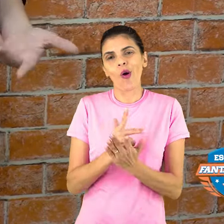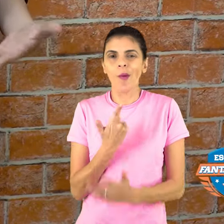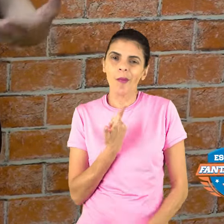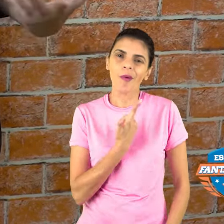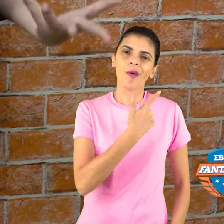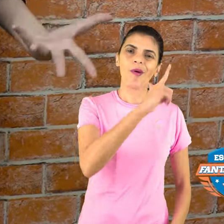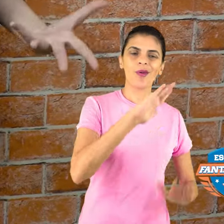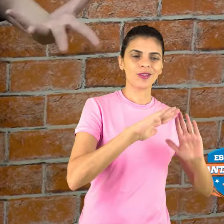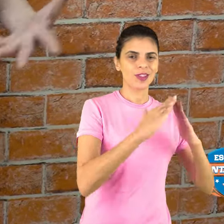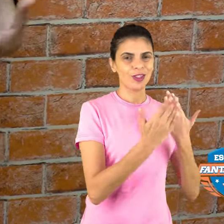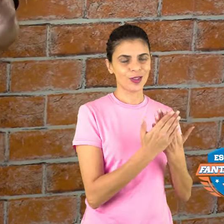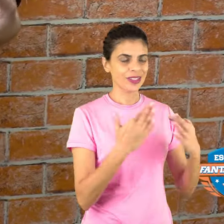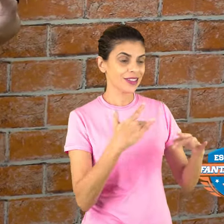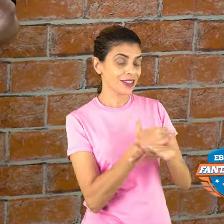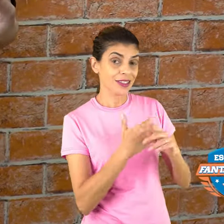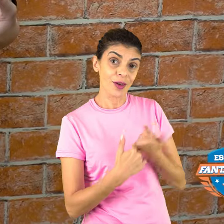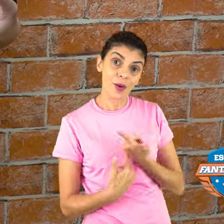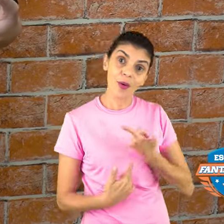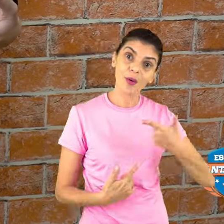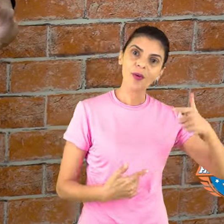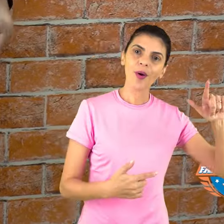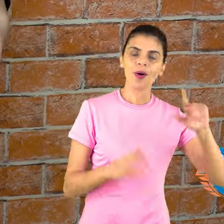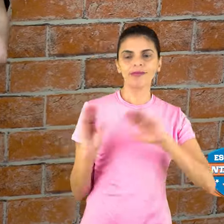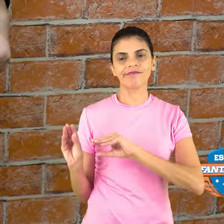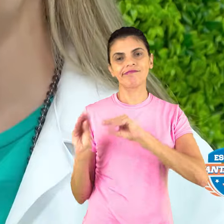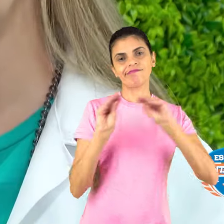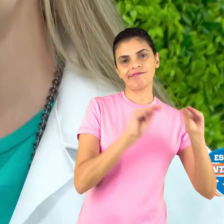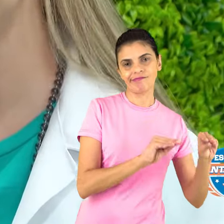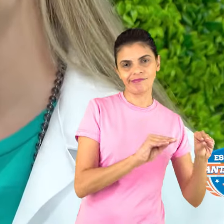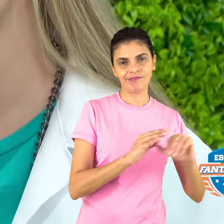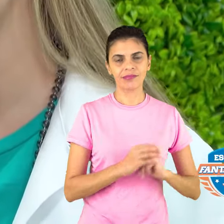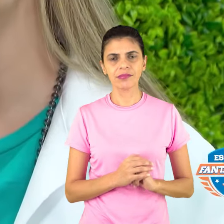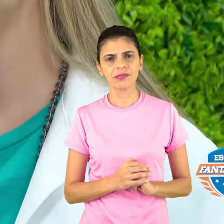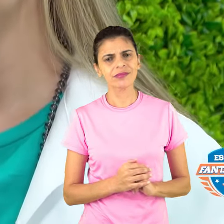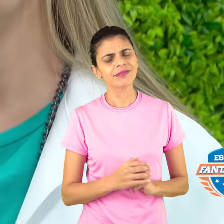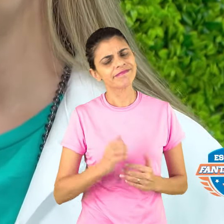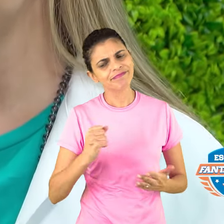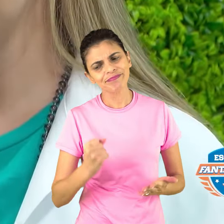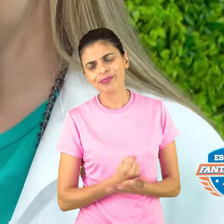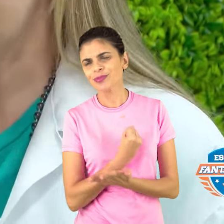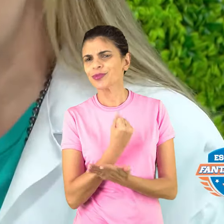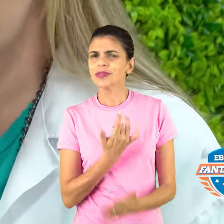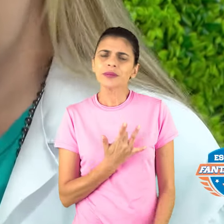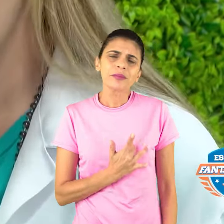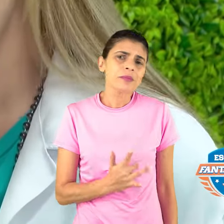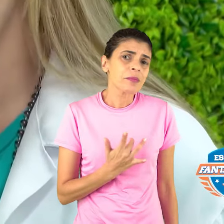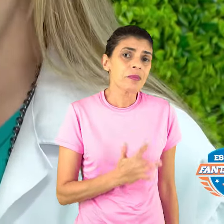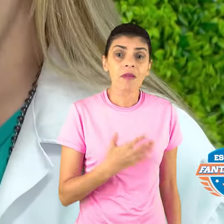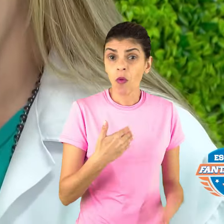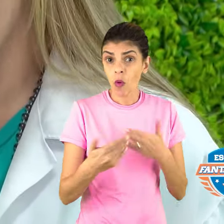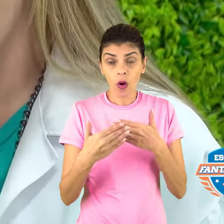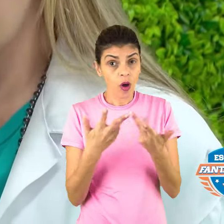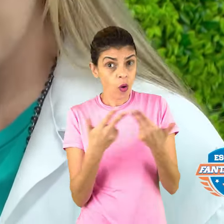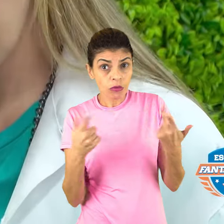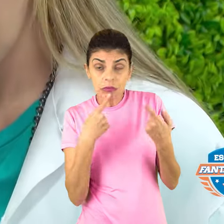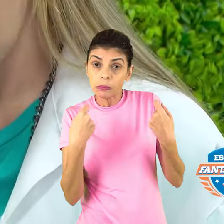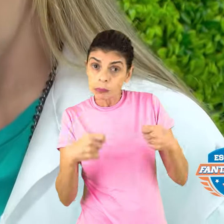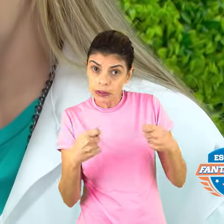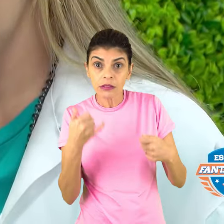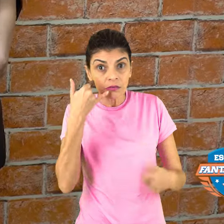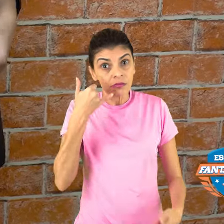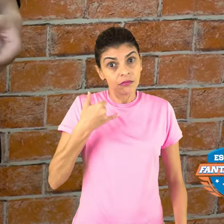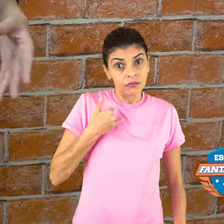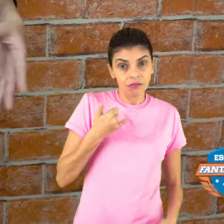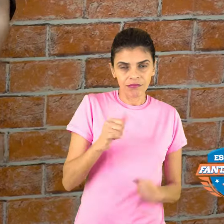outra escola em outra cidade. A gente vai ter que se mudar. É uma pena. Se precisarem de alguma coisa, é só me